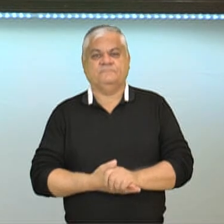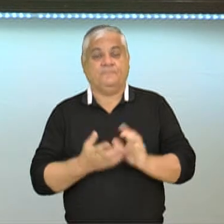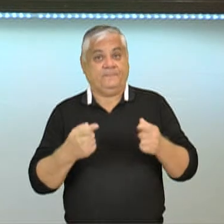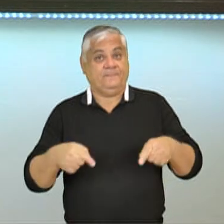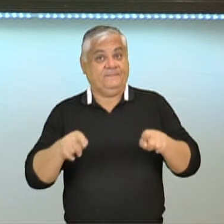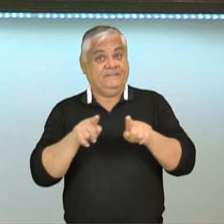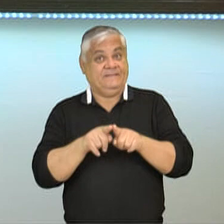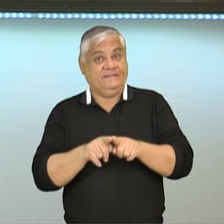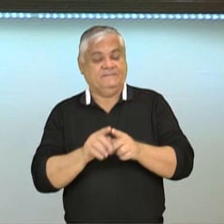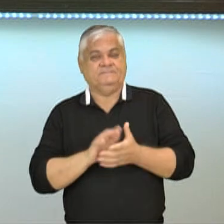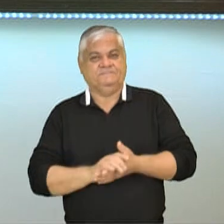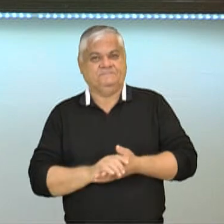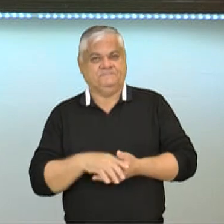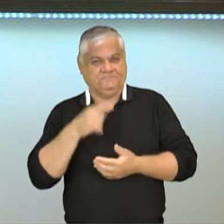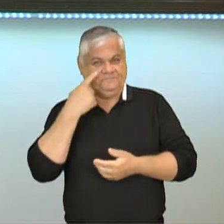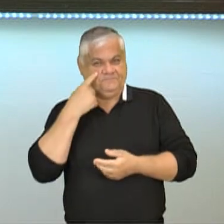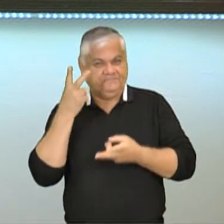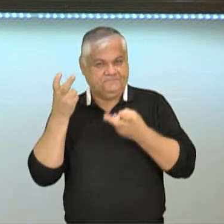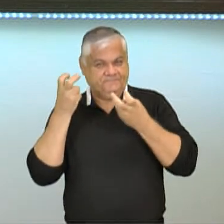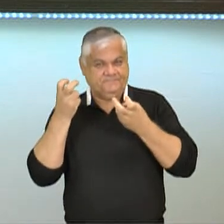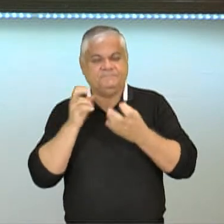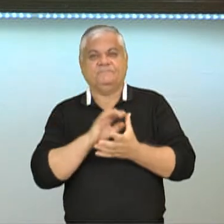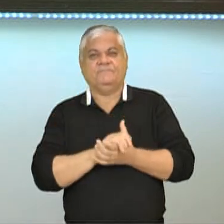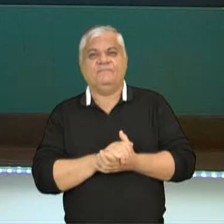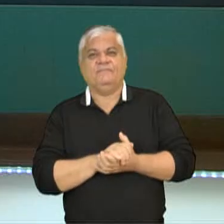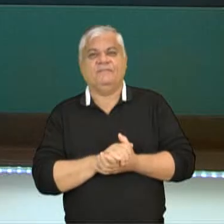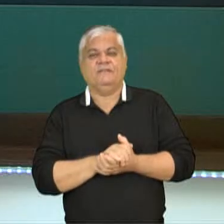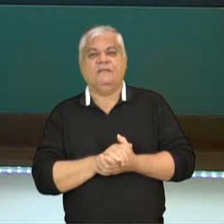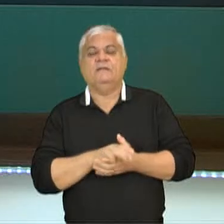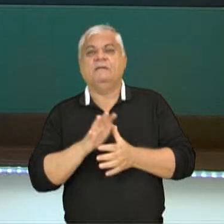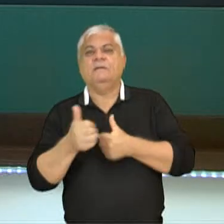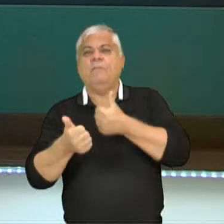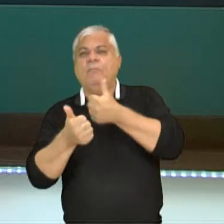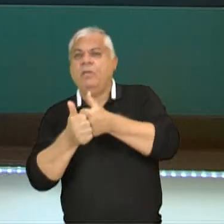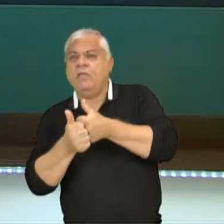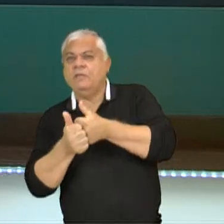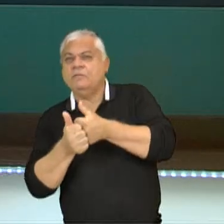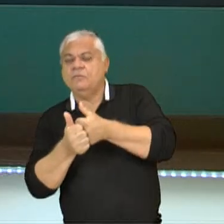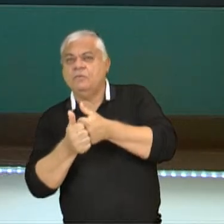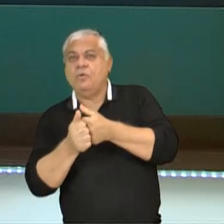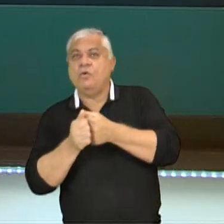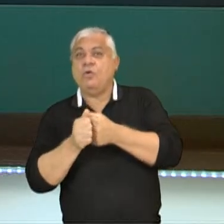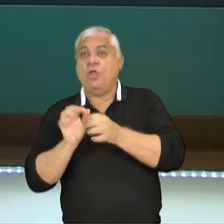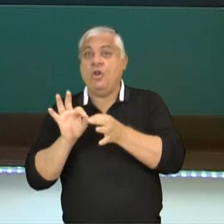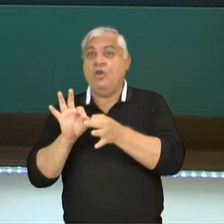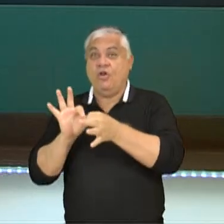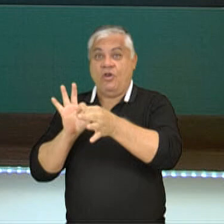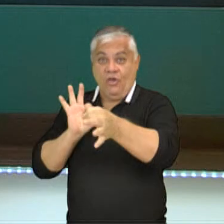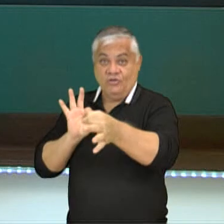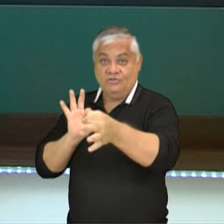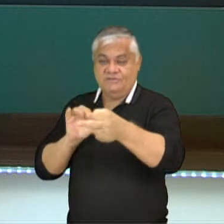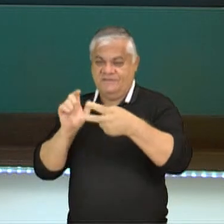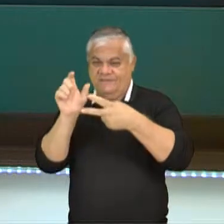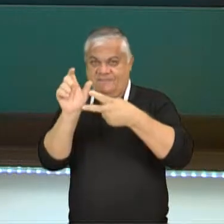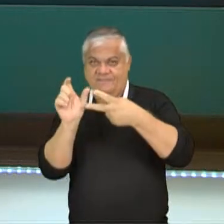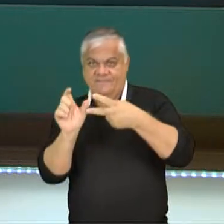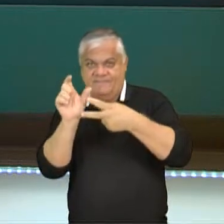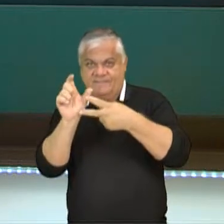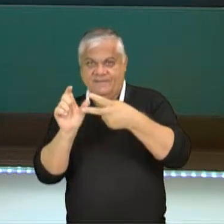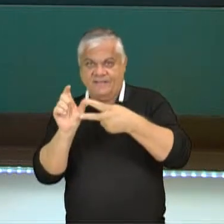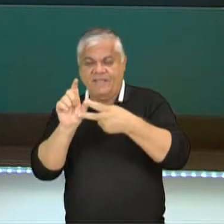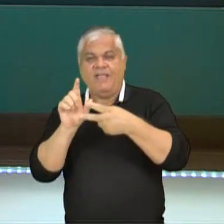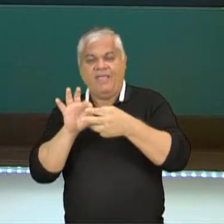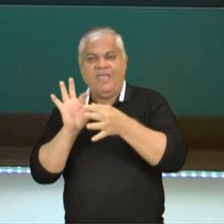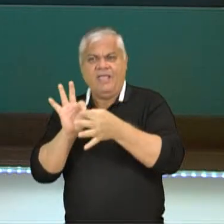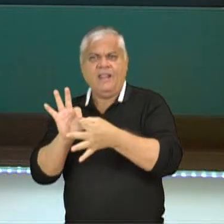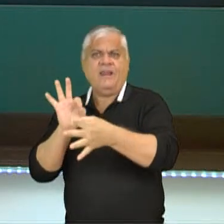Retomando então, galera, observem que perto e longe estabelecem uma comparação de